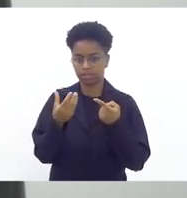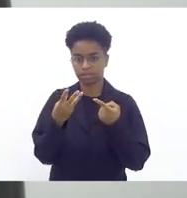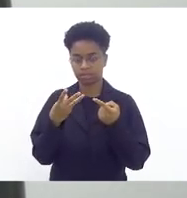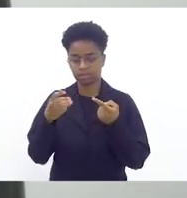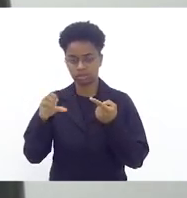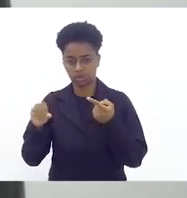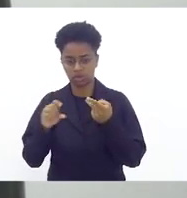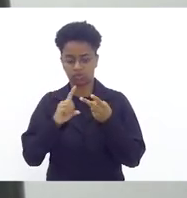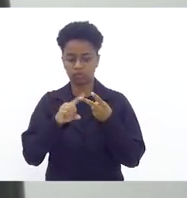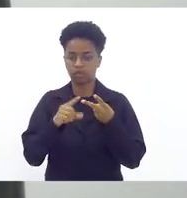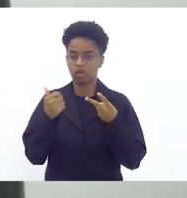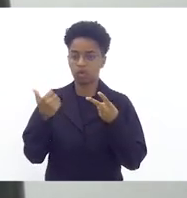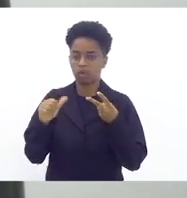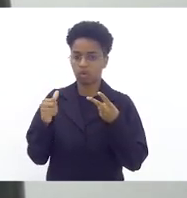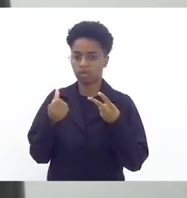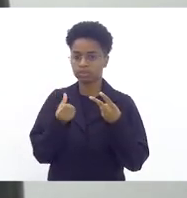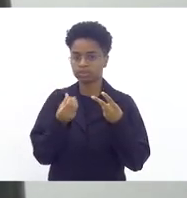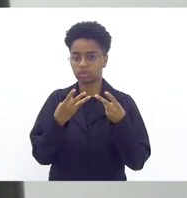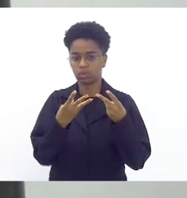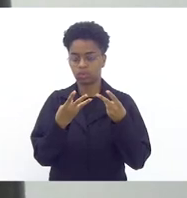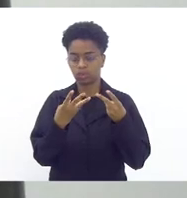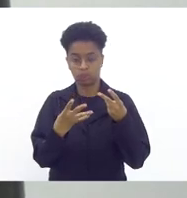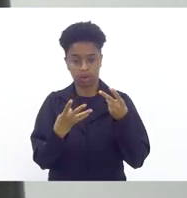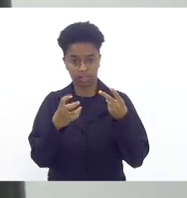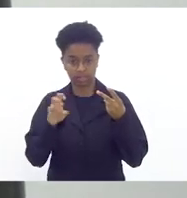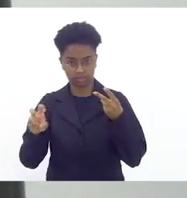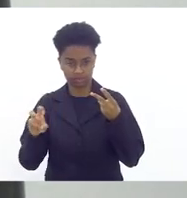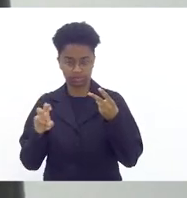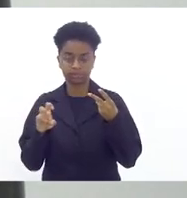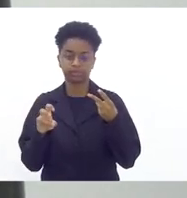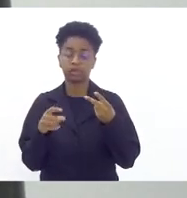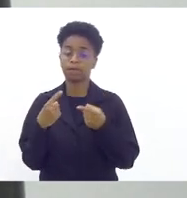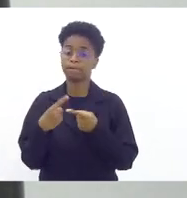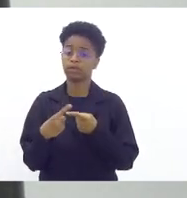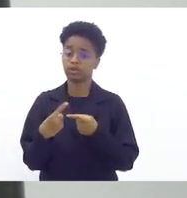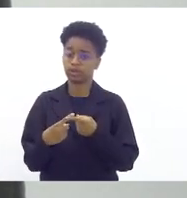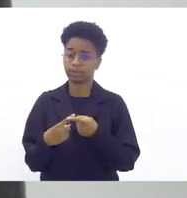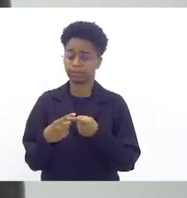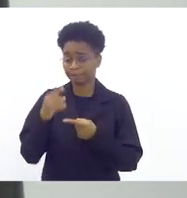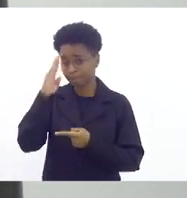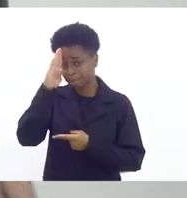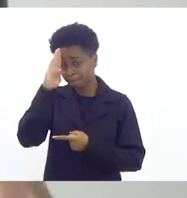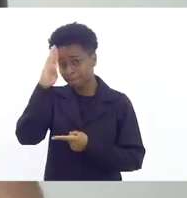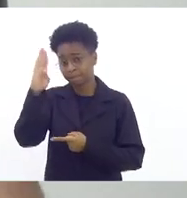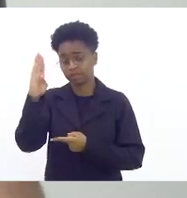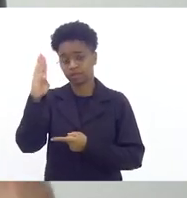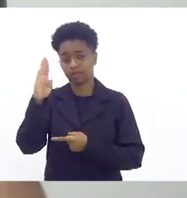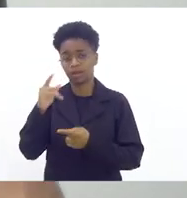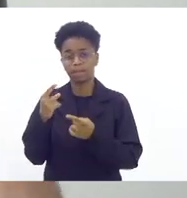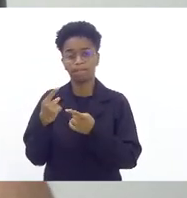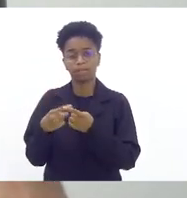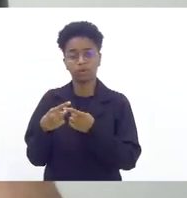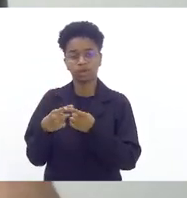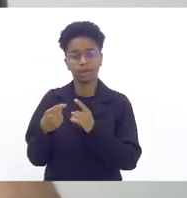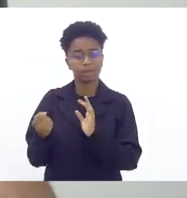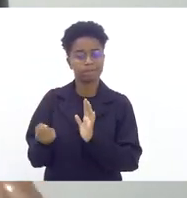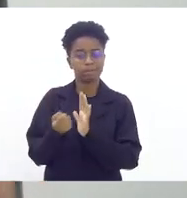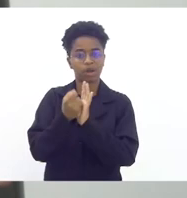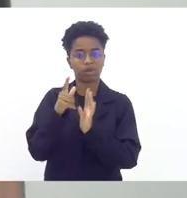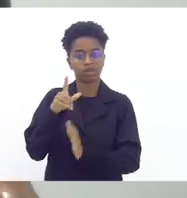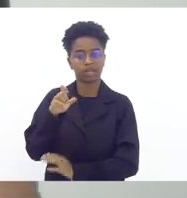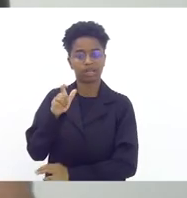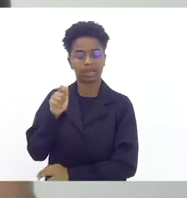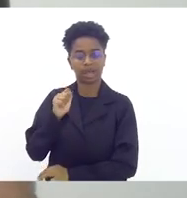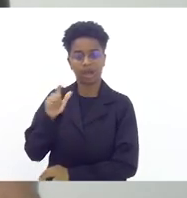a 11.645. Por quê? Principalmente porque ele é fruto, o marco legal é fruto